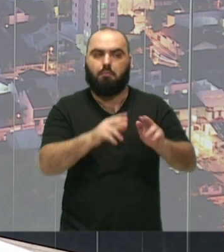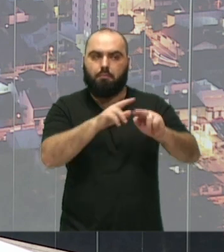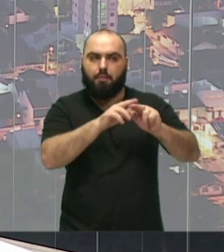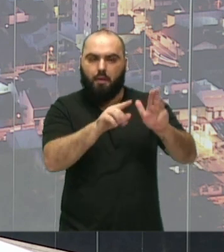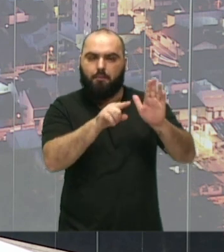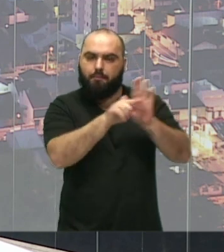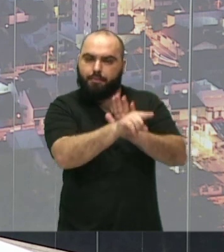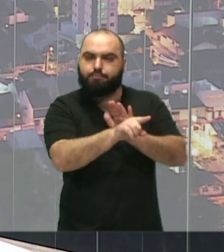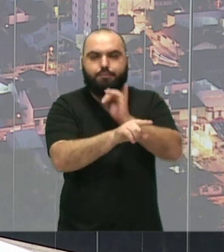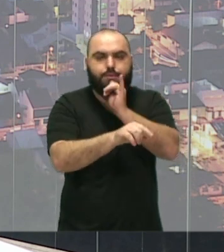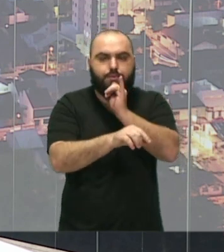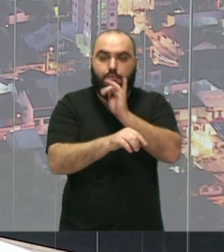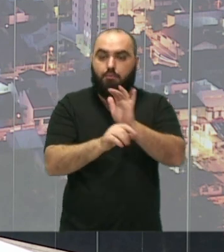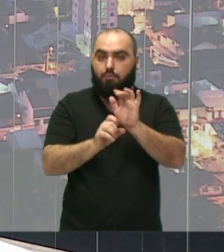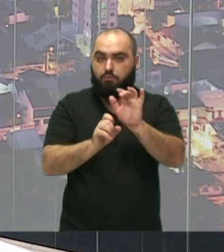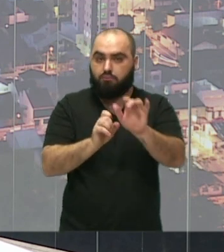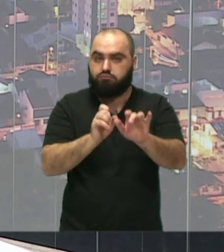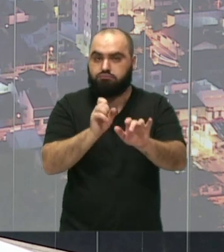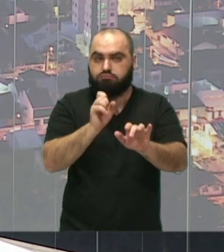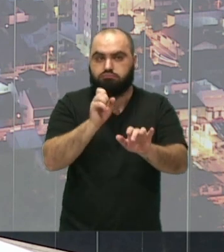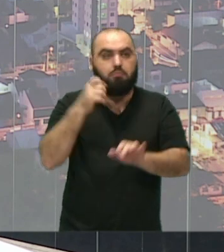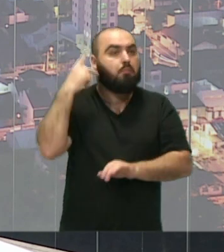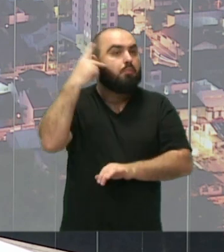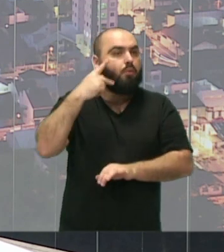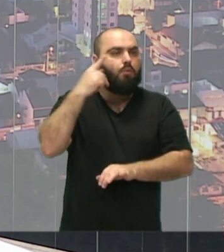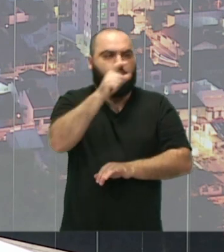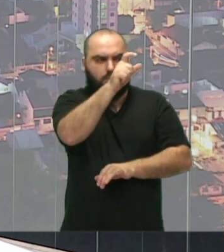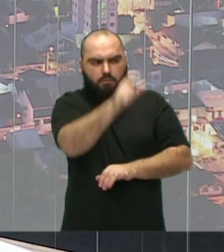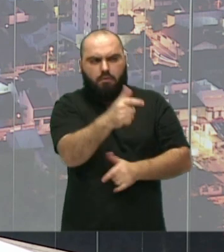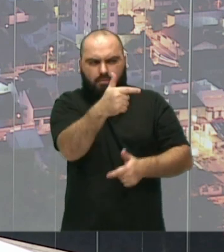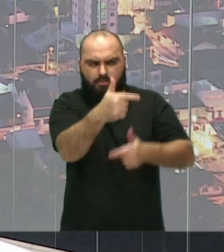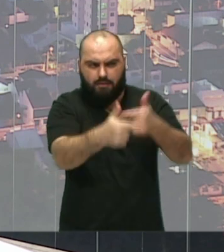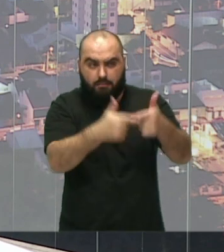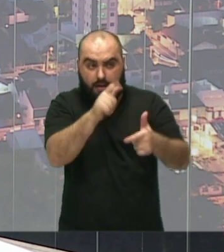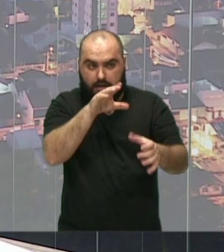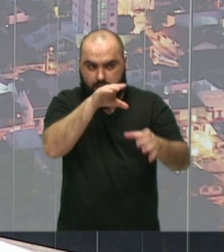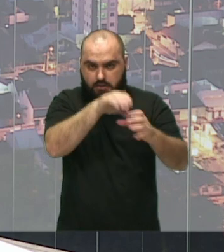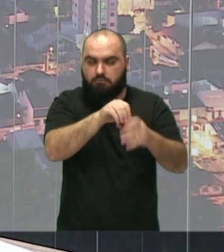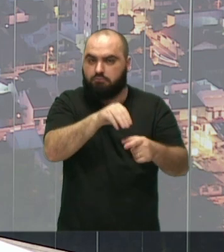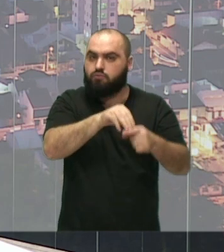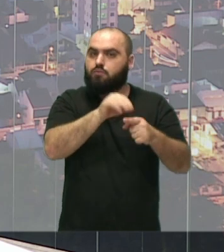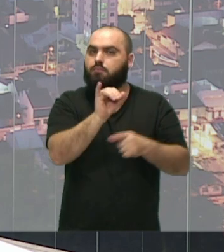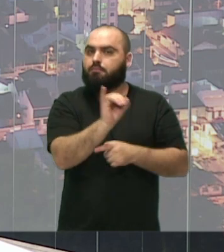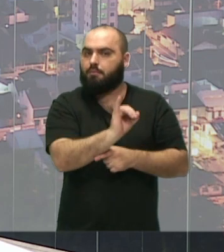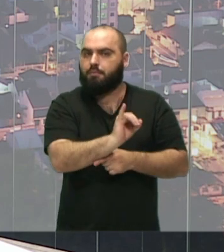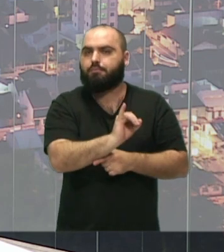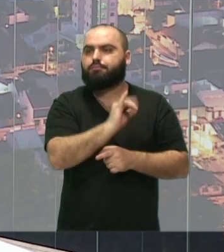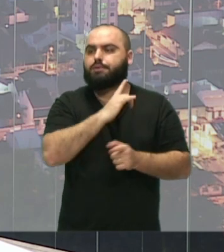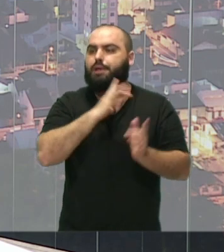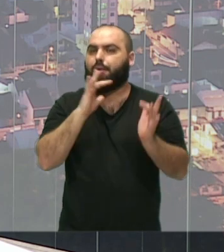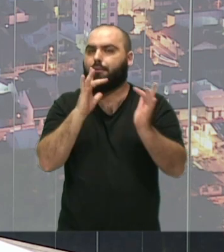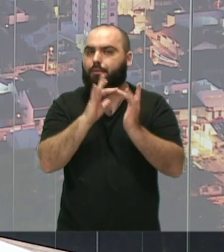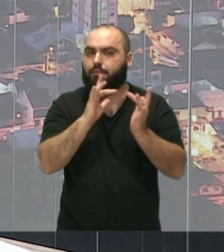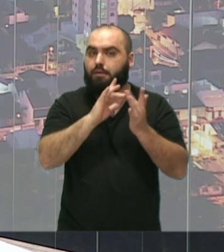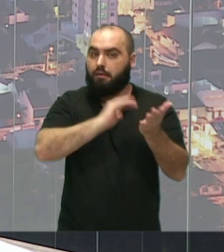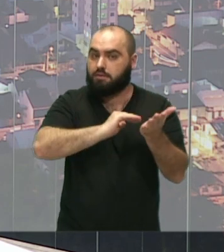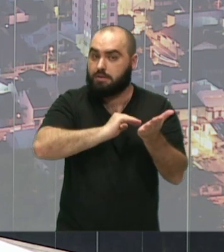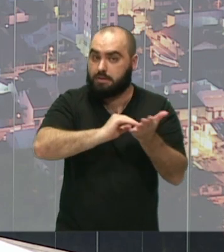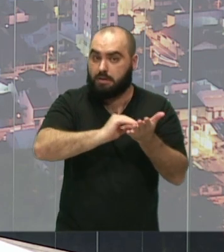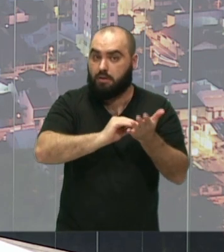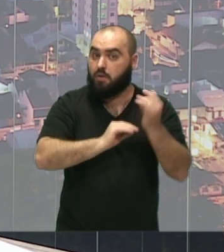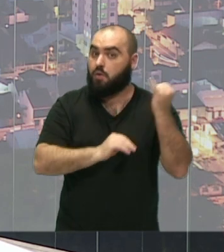trabalha ainda, né? Muito tempo dentro do município, ligado a uma secretaria